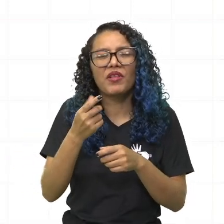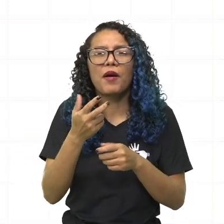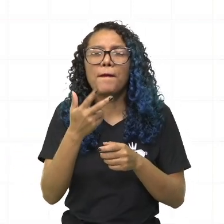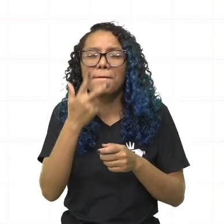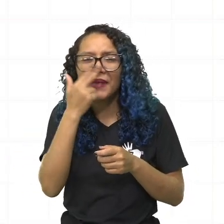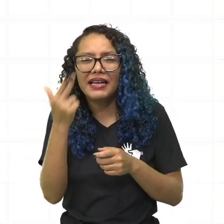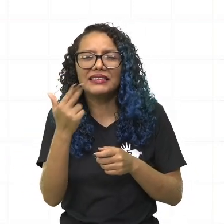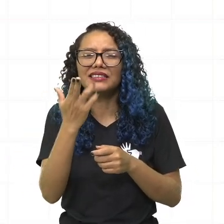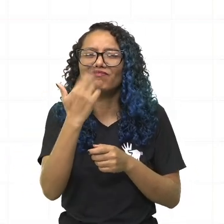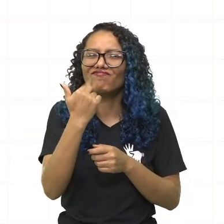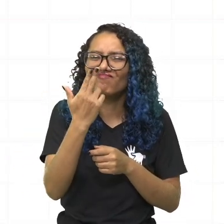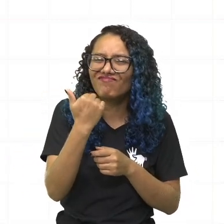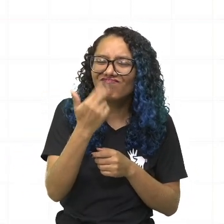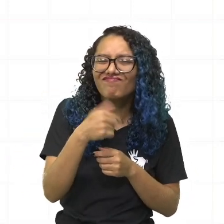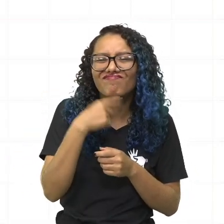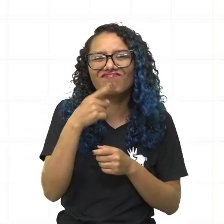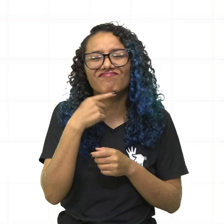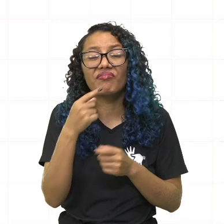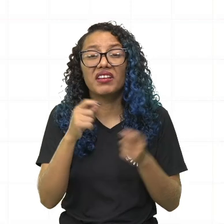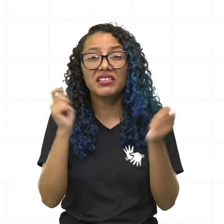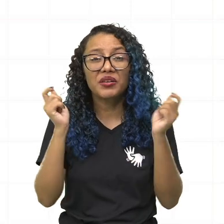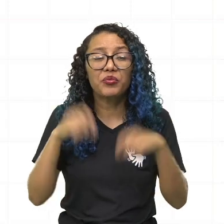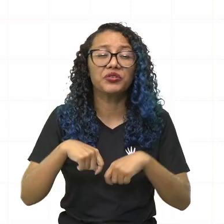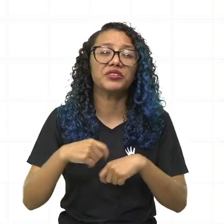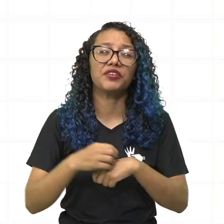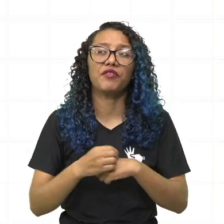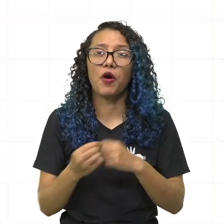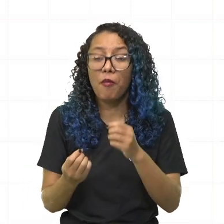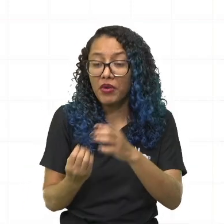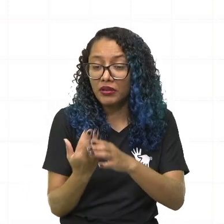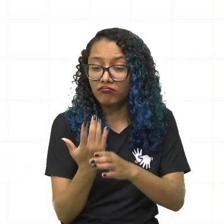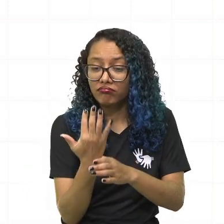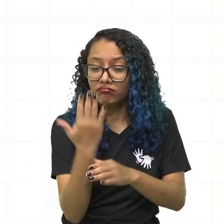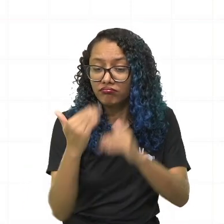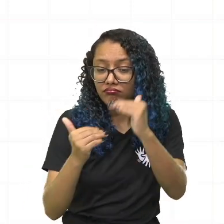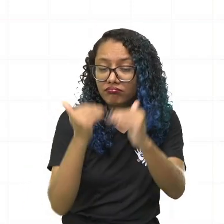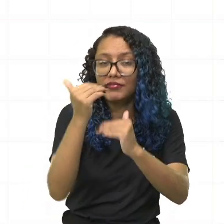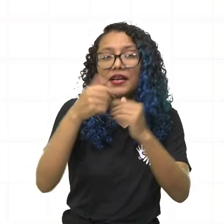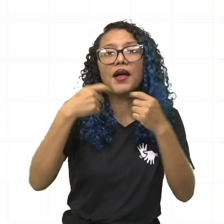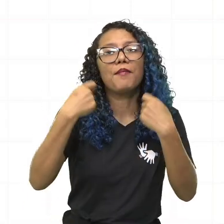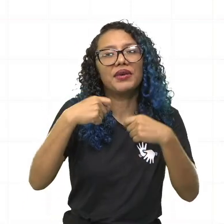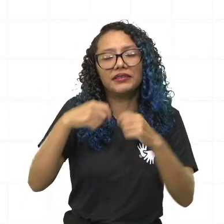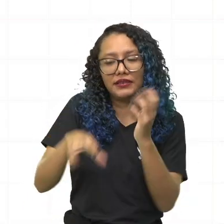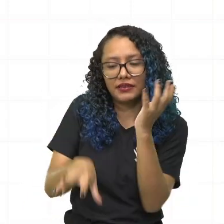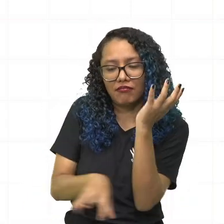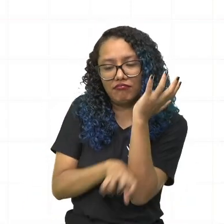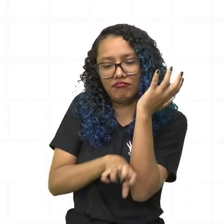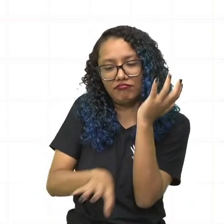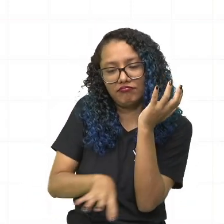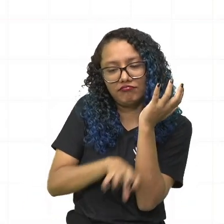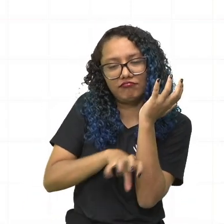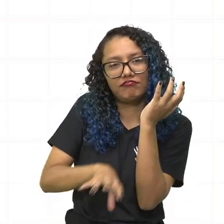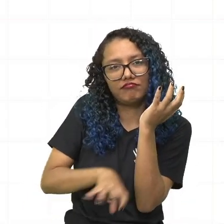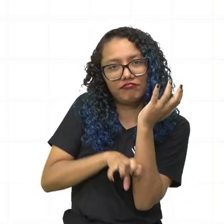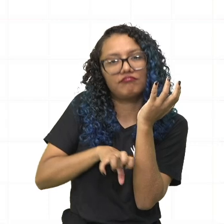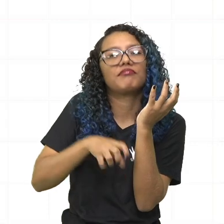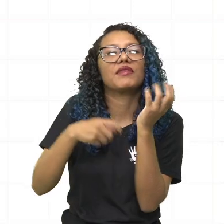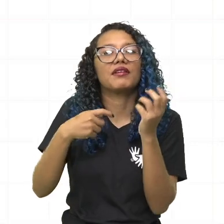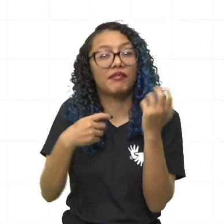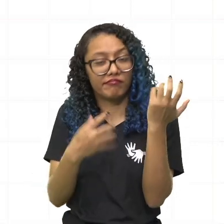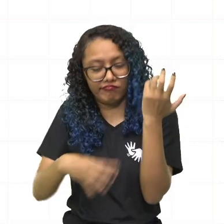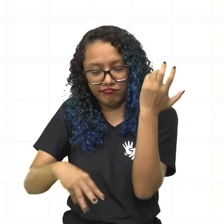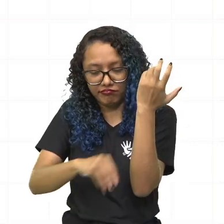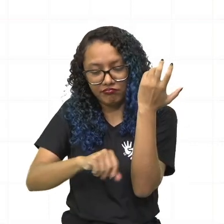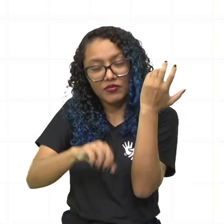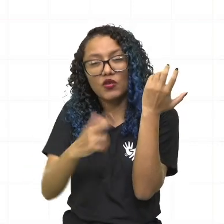poder sobreviver, ela precisa pegar nutrientes do solo, precisa pegar nutrientes lá do chão, né? Das áreas ali, das